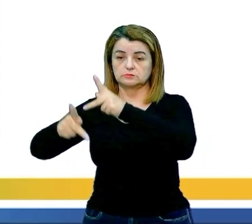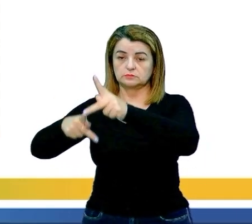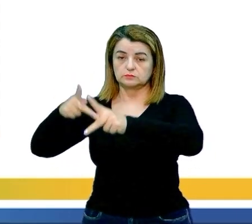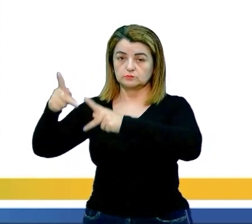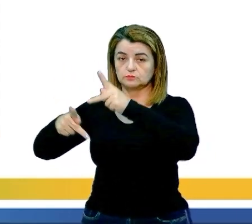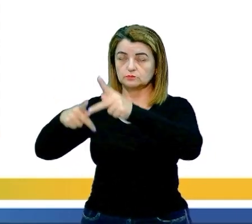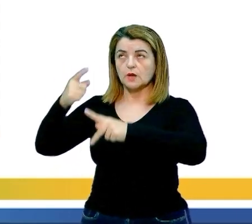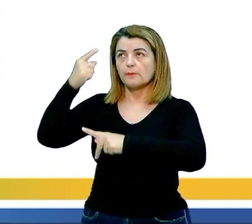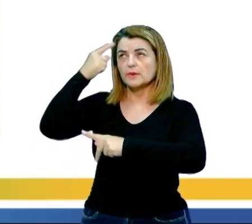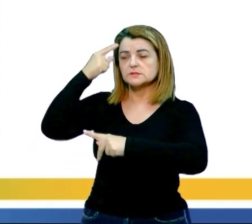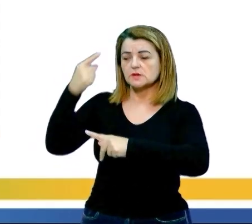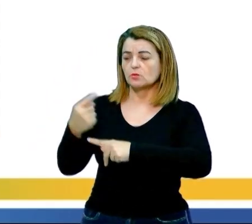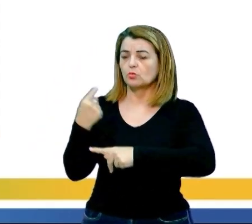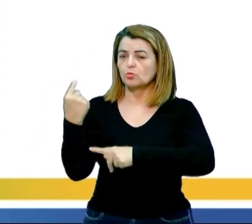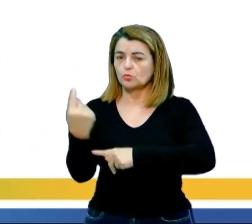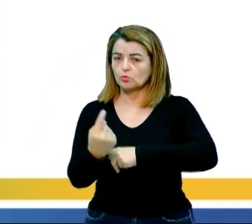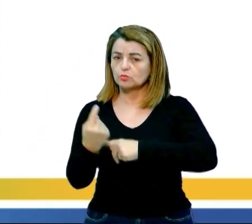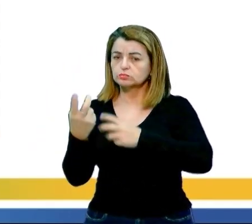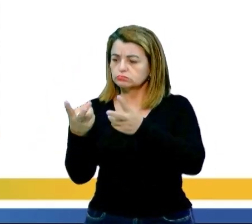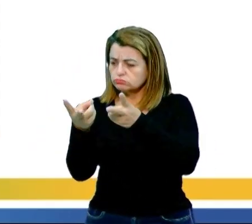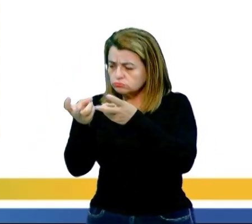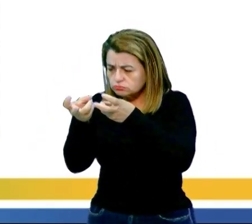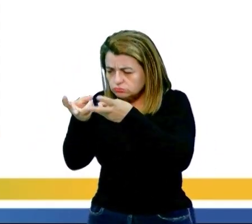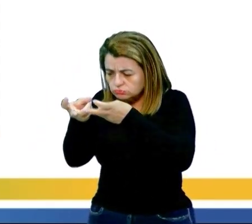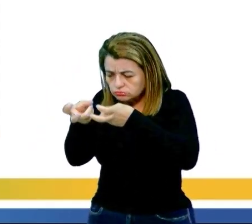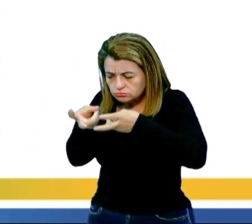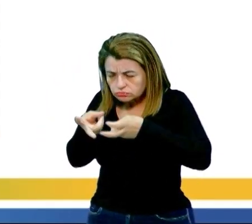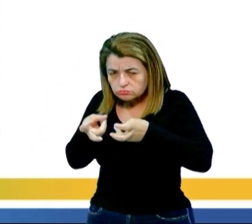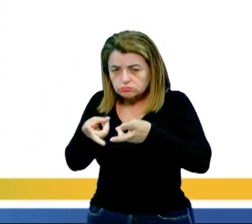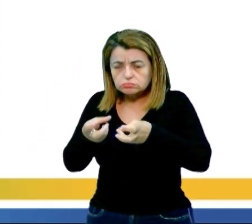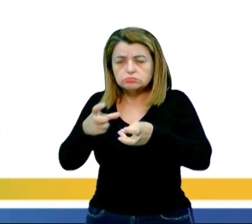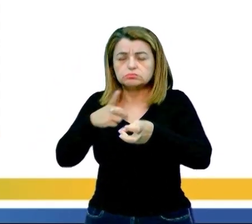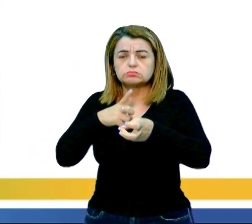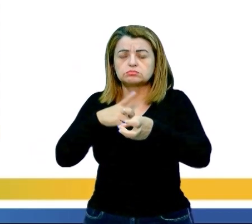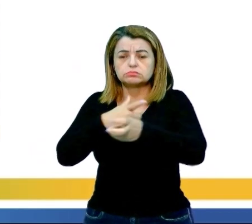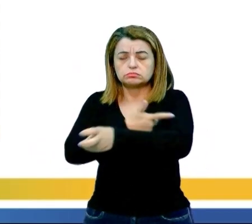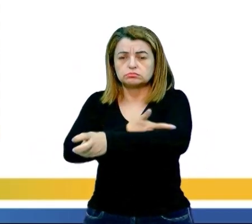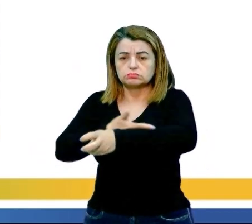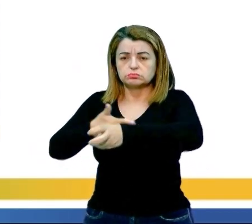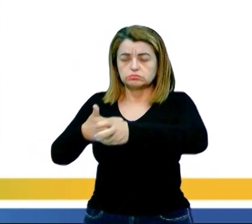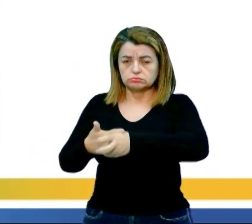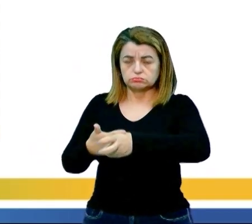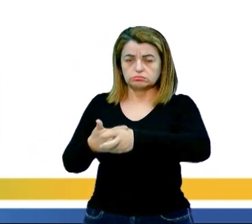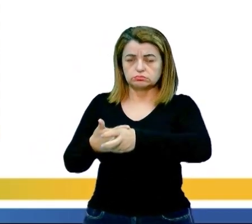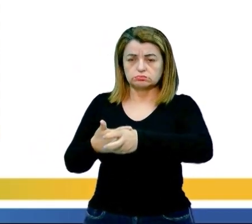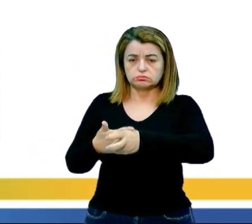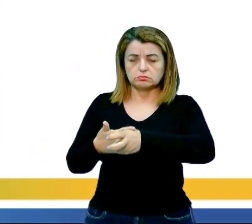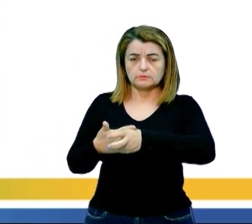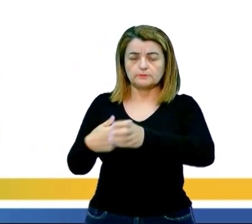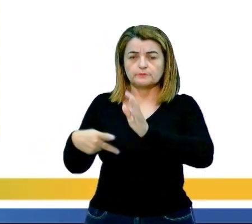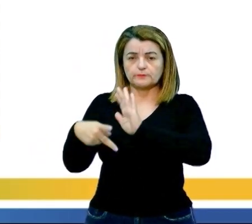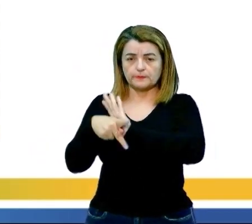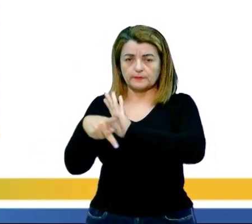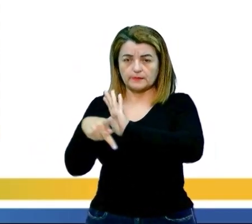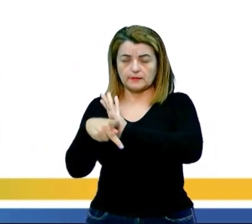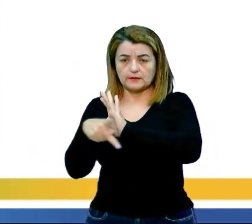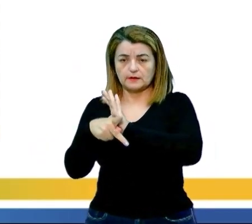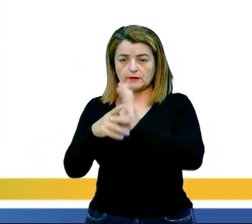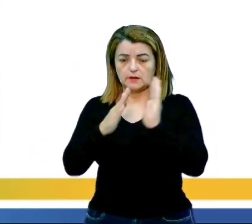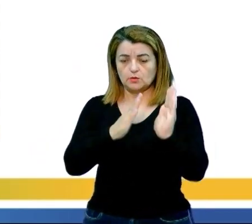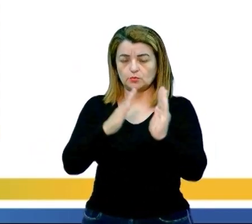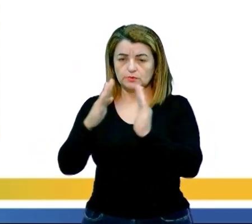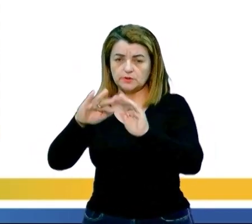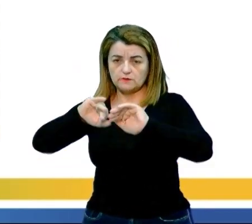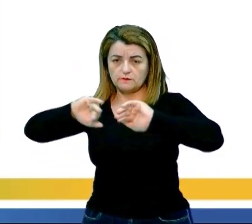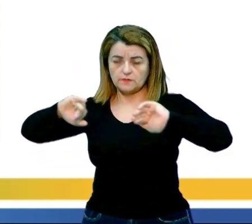sendo observados. Procura generalizar um comportamento típico em um intervalo